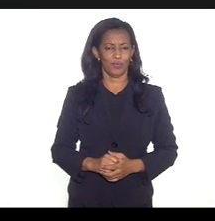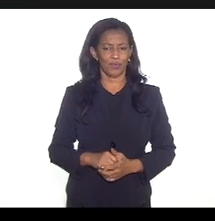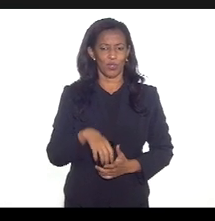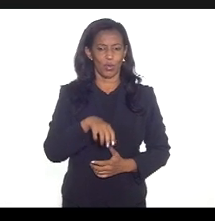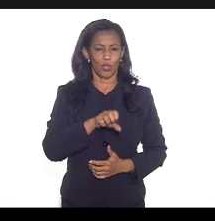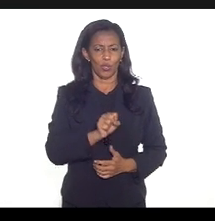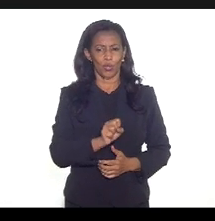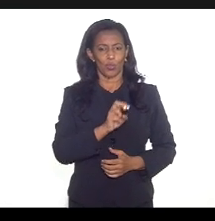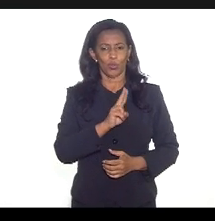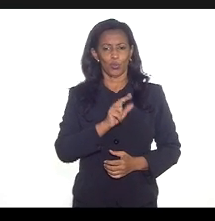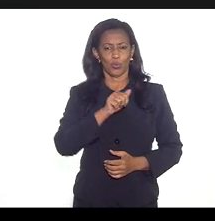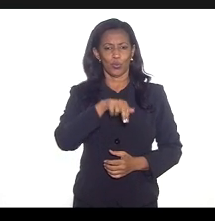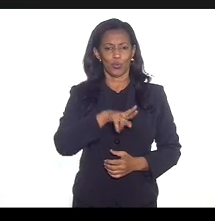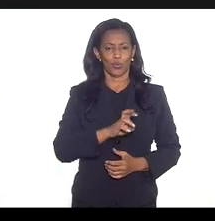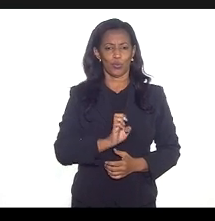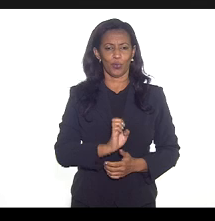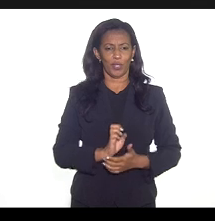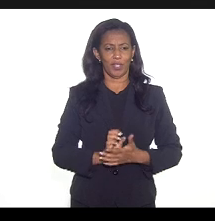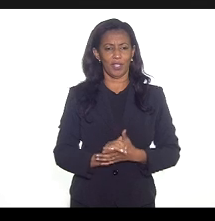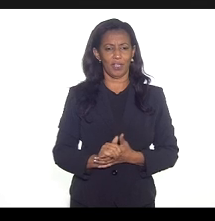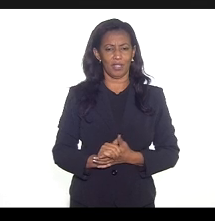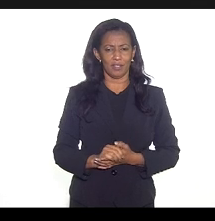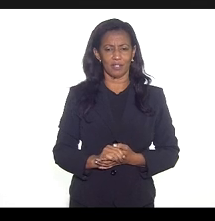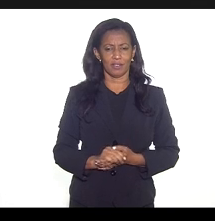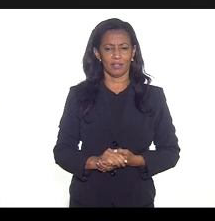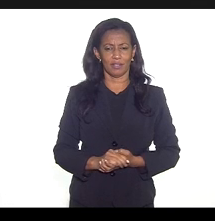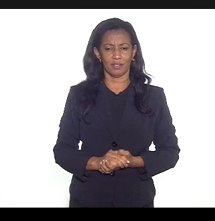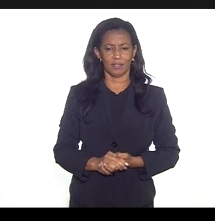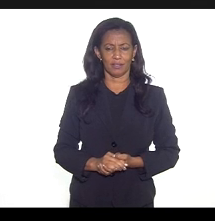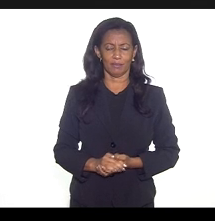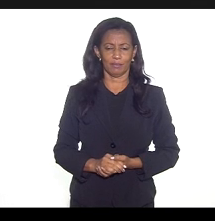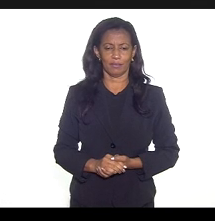Suane, você está com a fala, tá bom, querida?